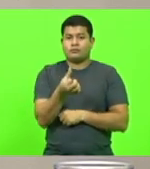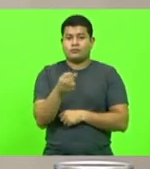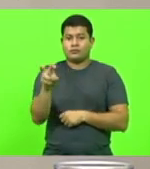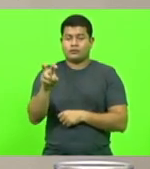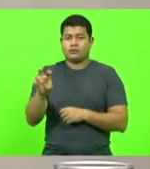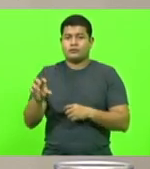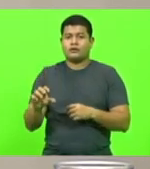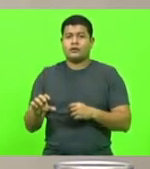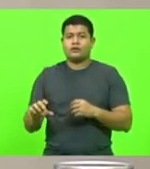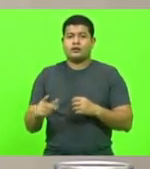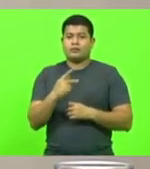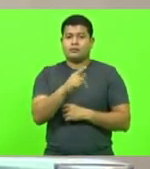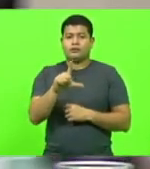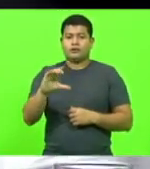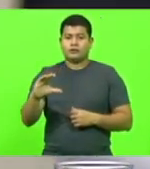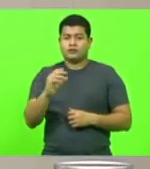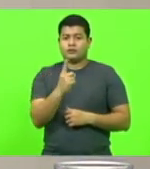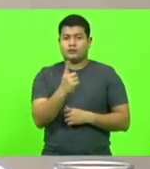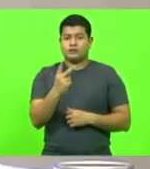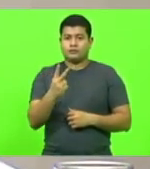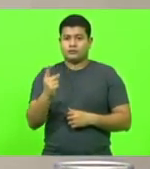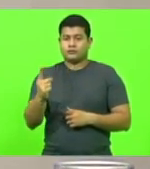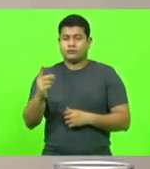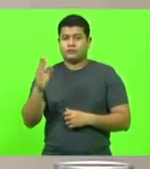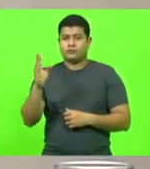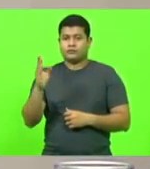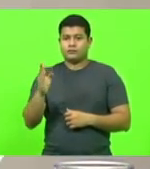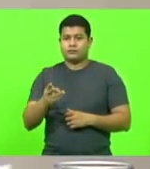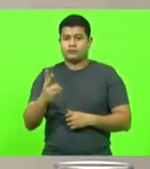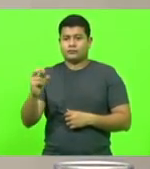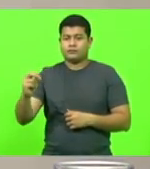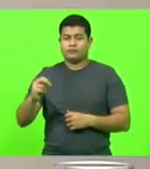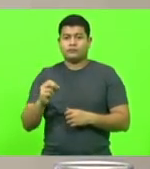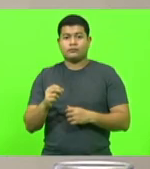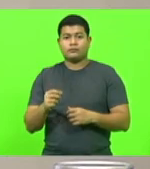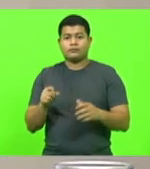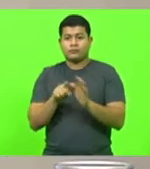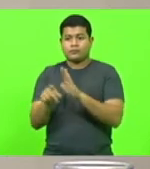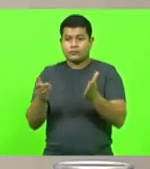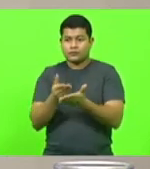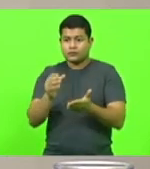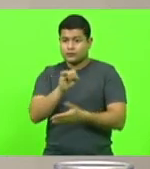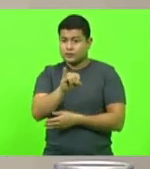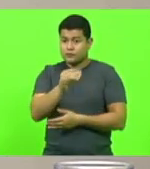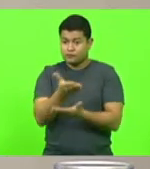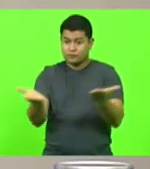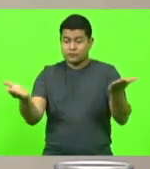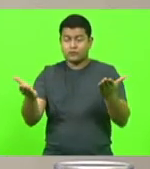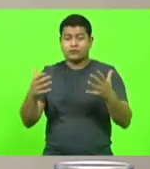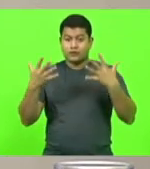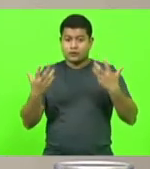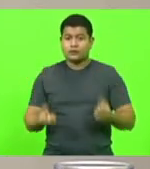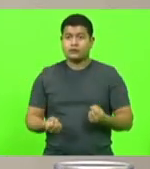Complementar 101/2020. Seriam esses projetos. Consulte, senhores líderes, se estão de acordo para que os submetemos em